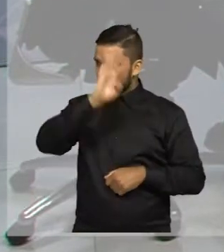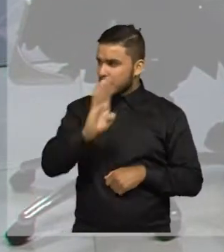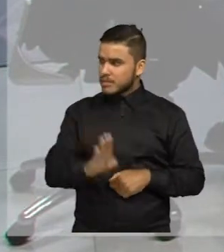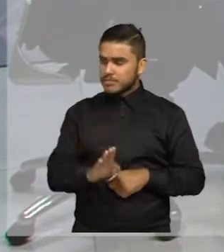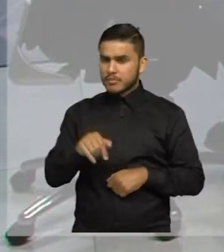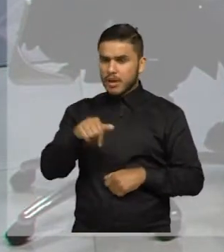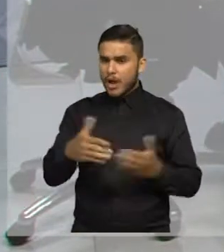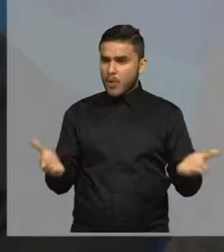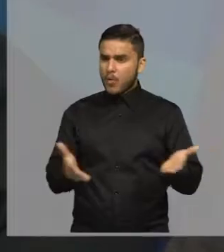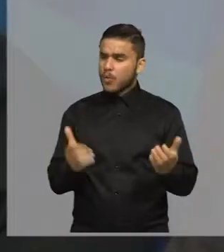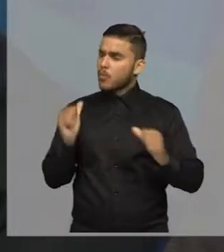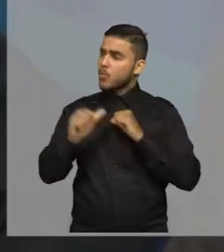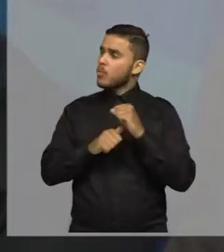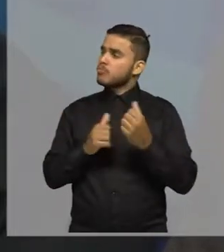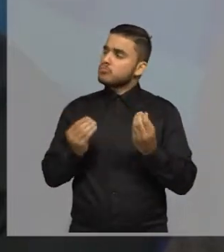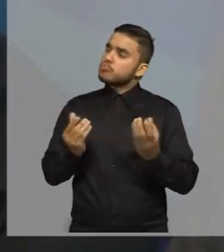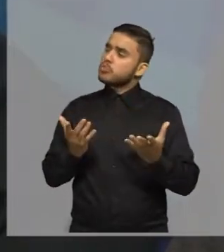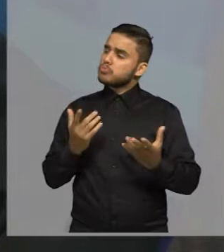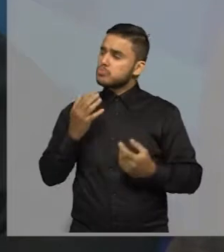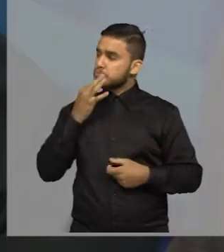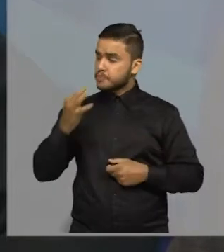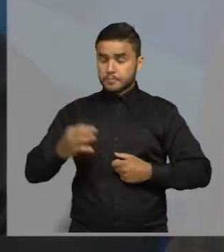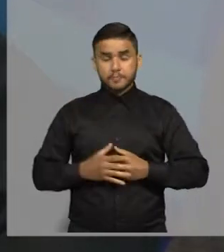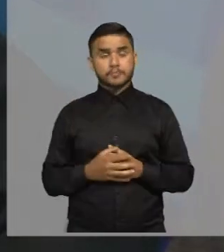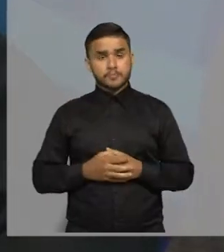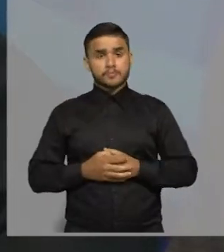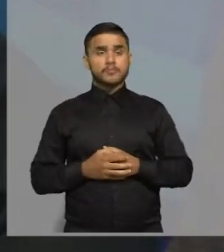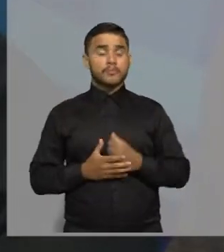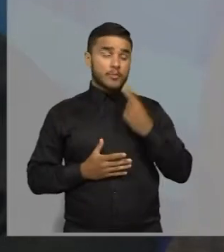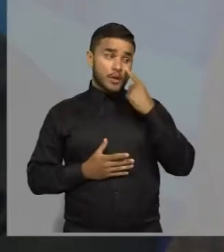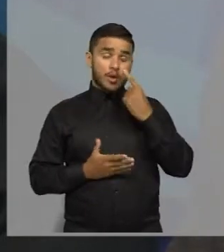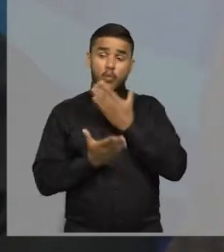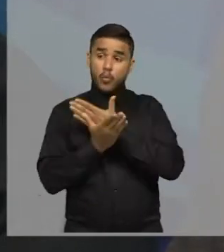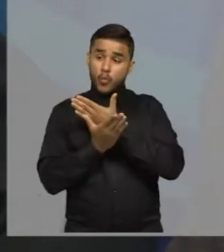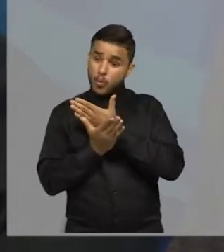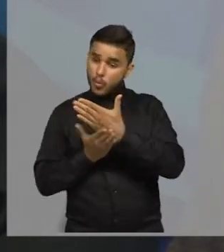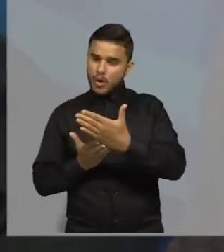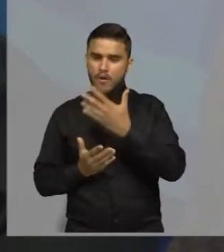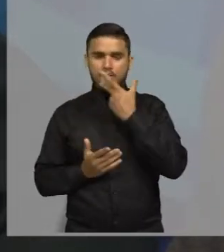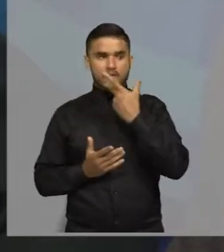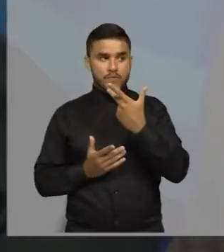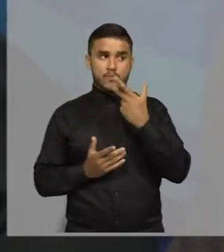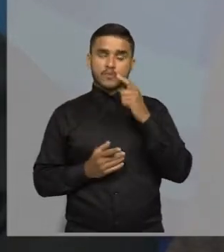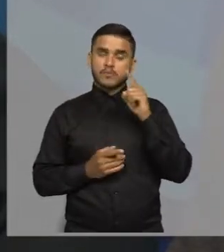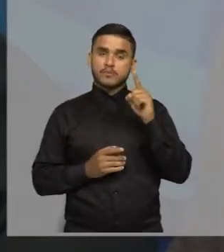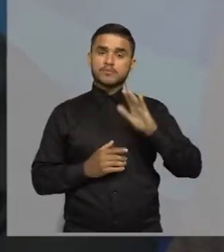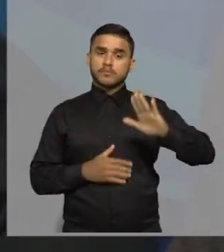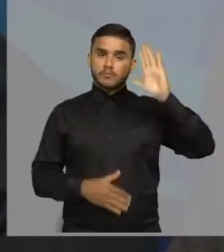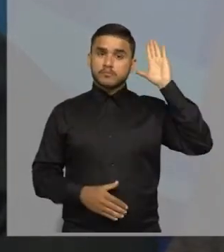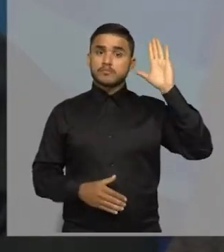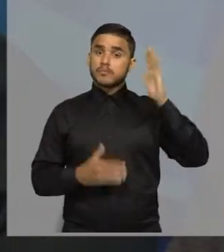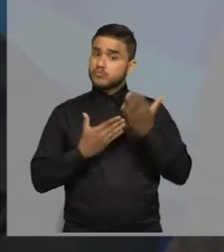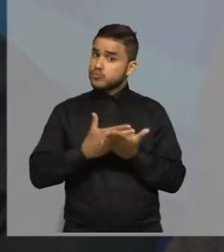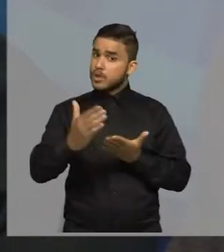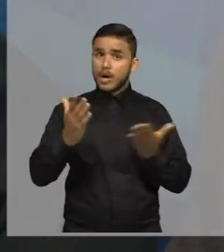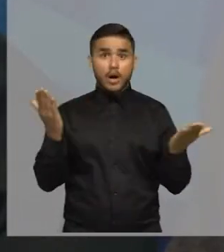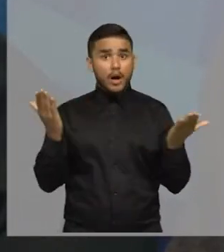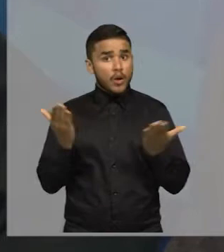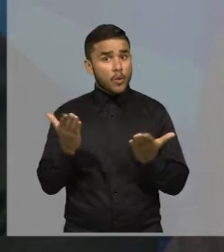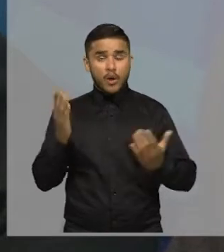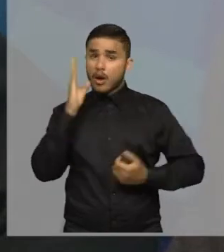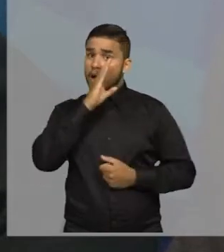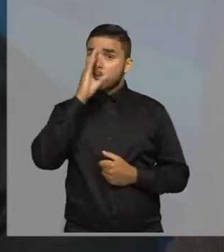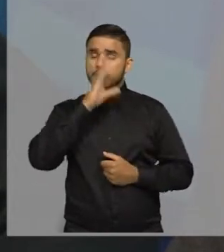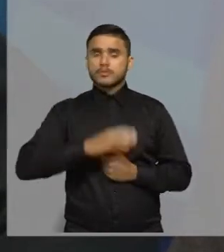nós vivenciamos hoje? Bom, ele prometeu iniciativas, né? A iniciativa deve começar logo. Agora,